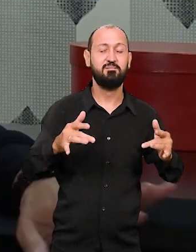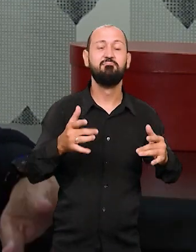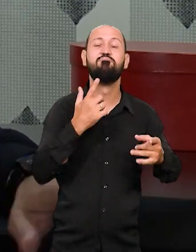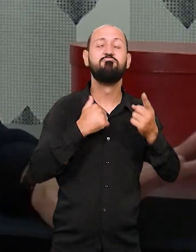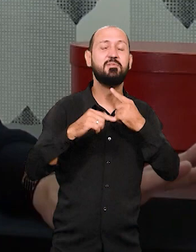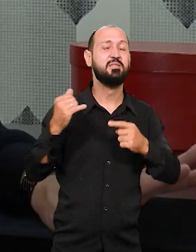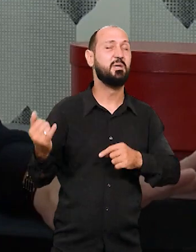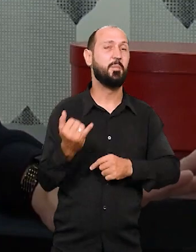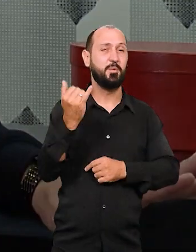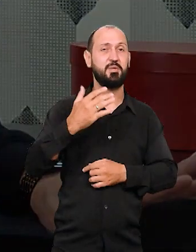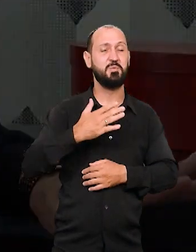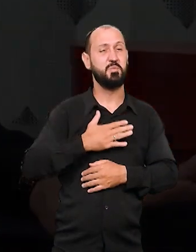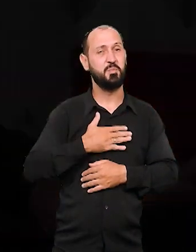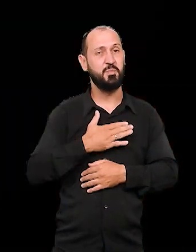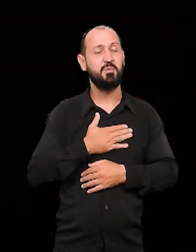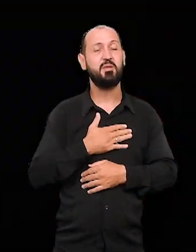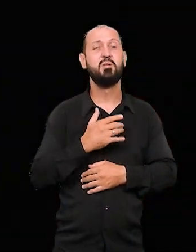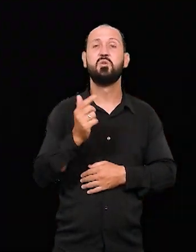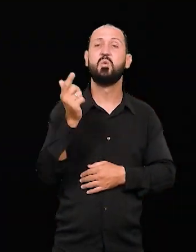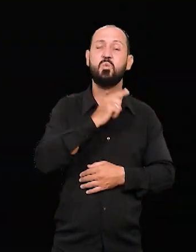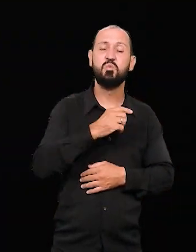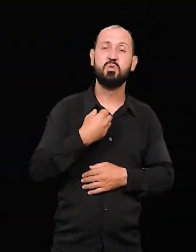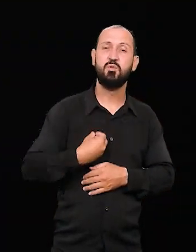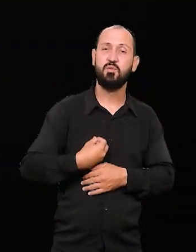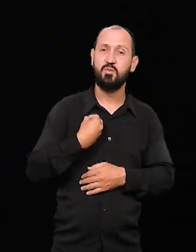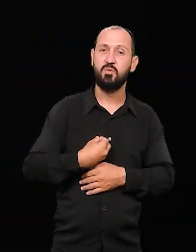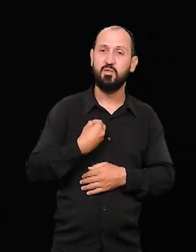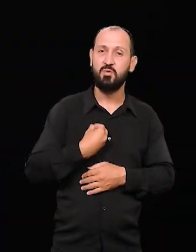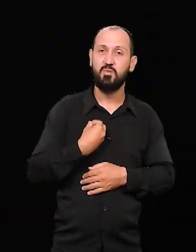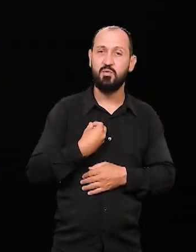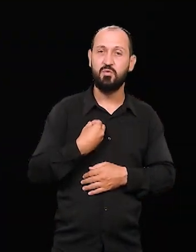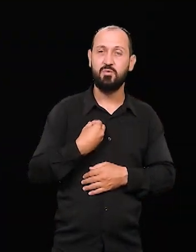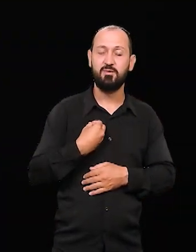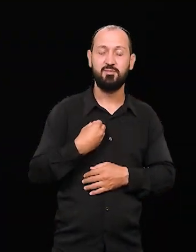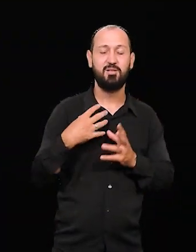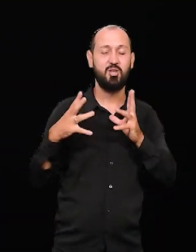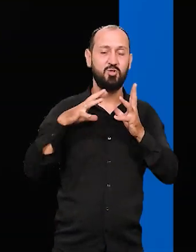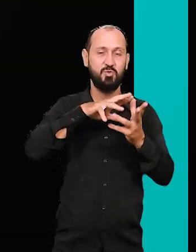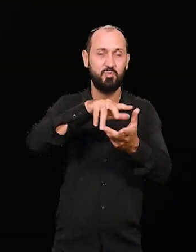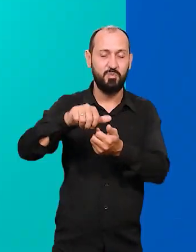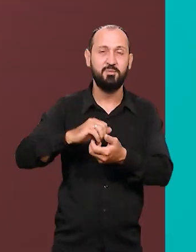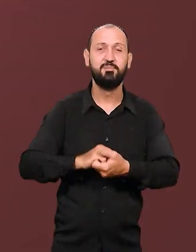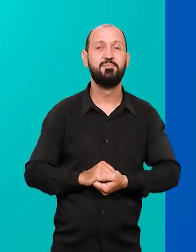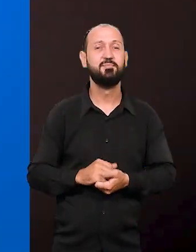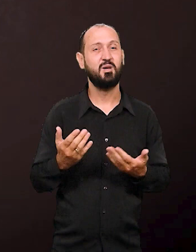humana. Isso é o mais importante para mim, para que a gente possa viver em pé de igualdade com todo mundo.